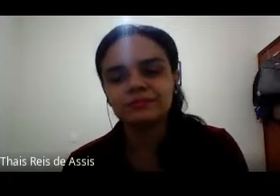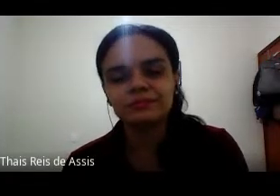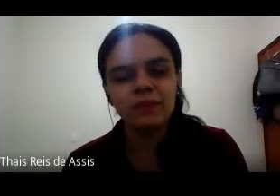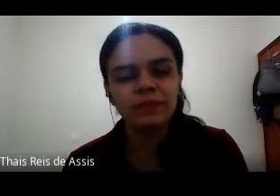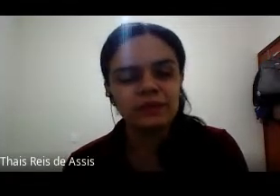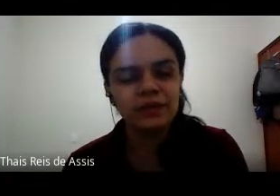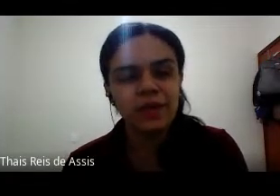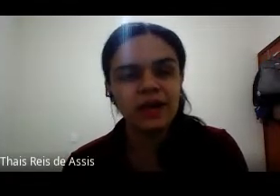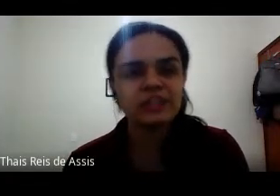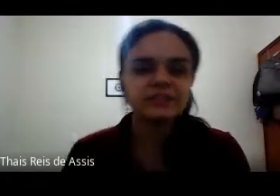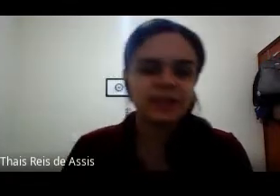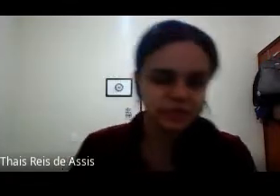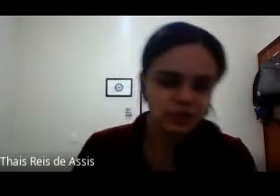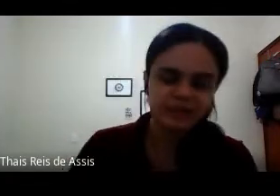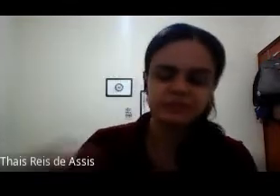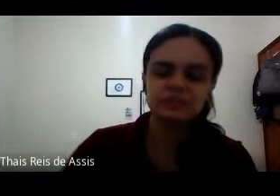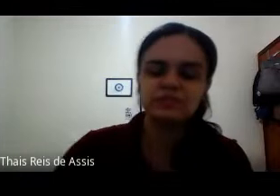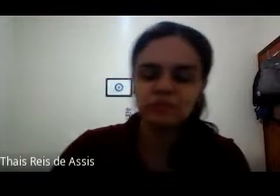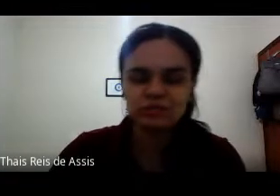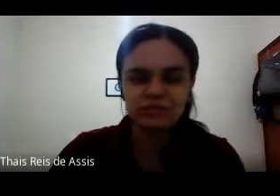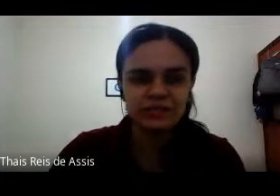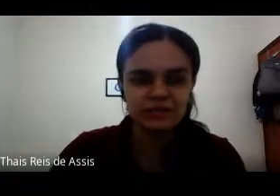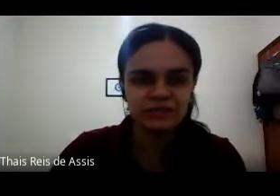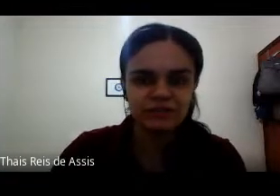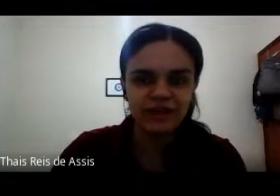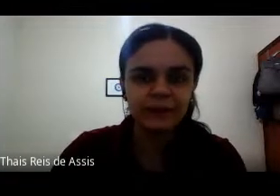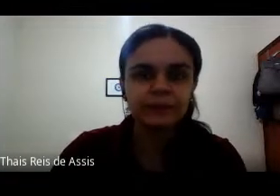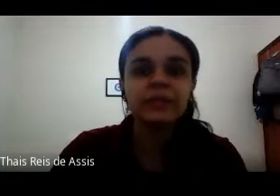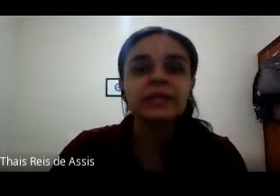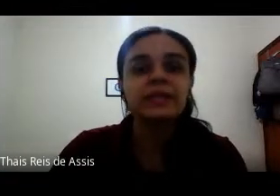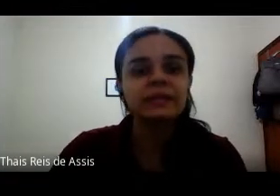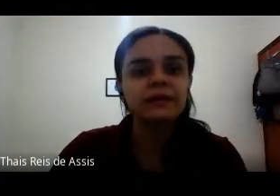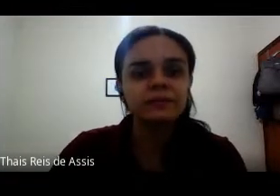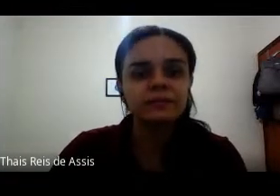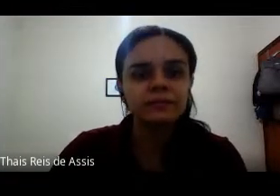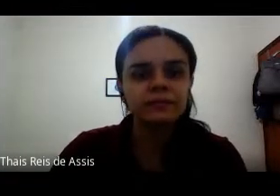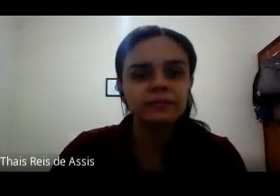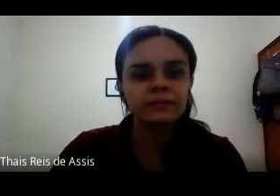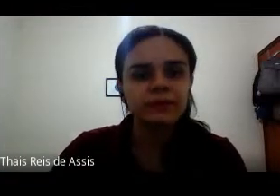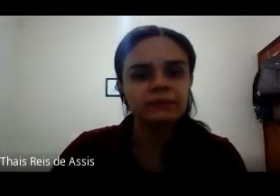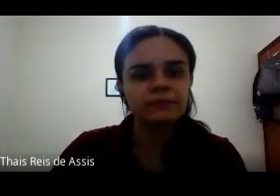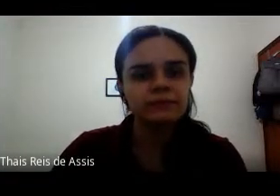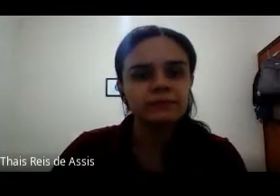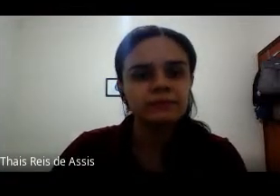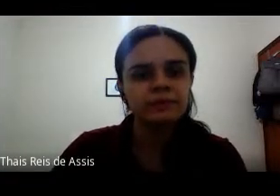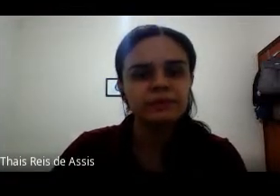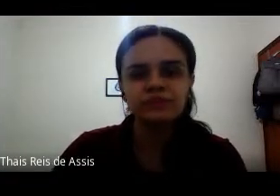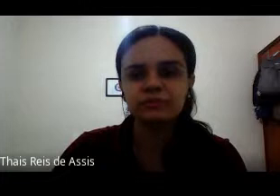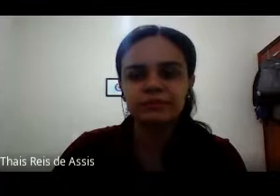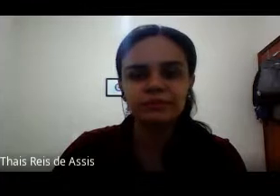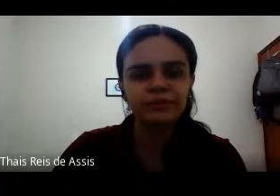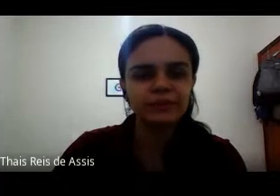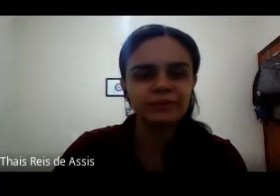um domínio da linguagem, saiba articular as mídias e multimídias, acho que eu já falei. Então, vou